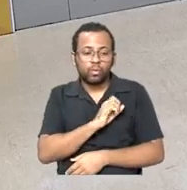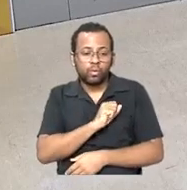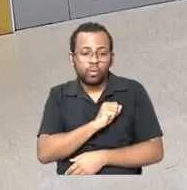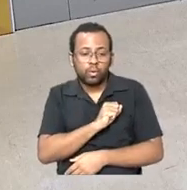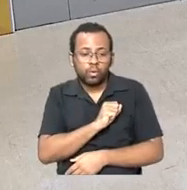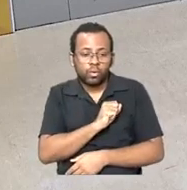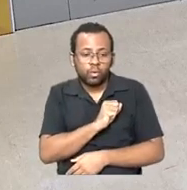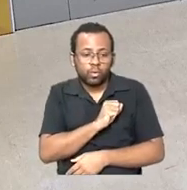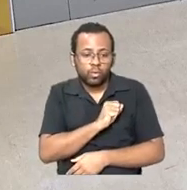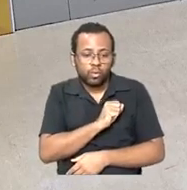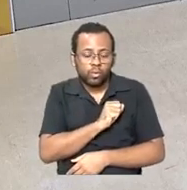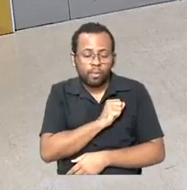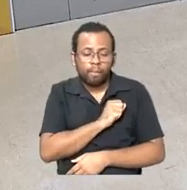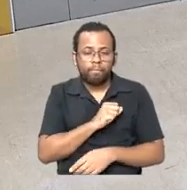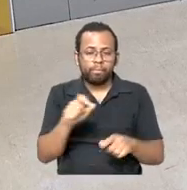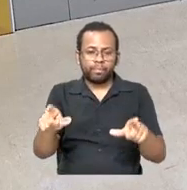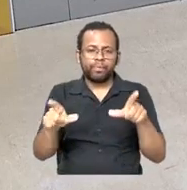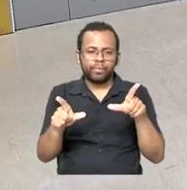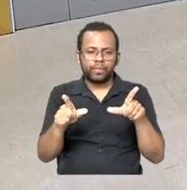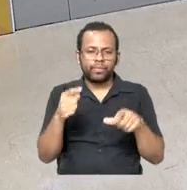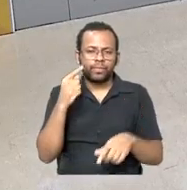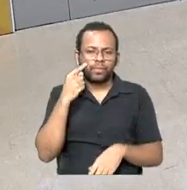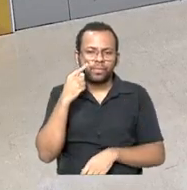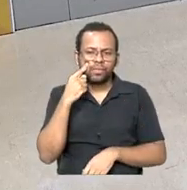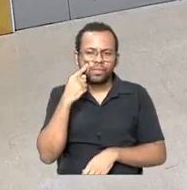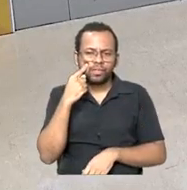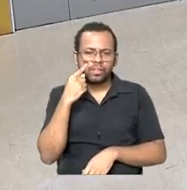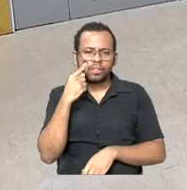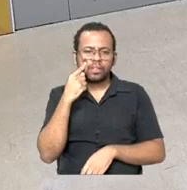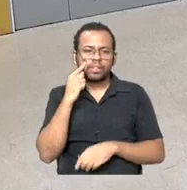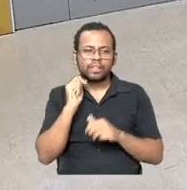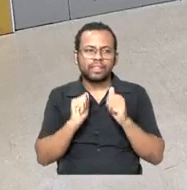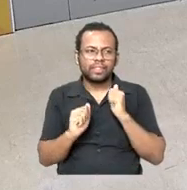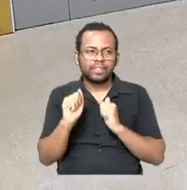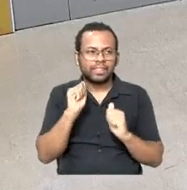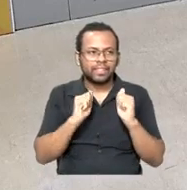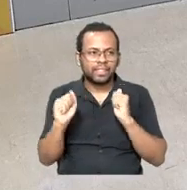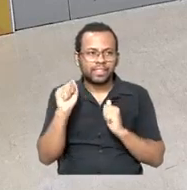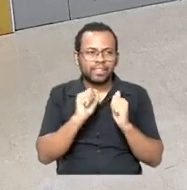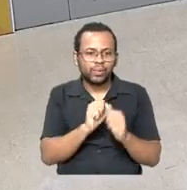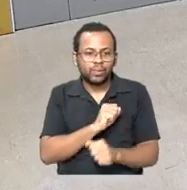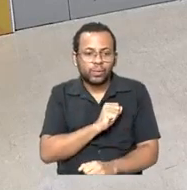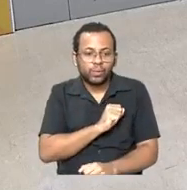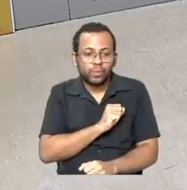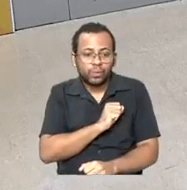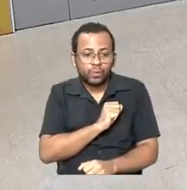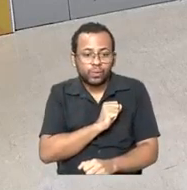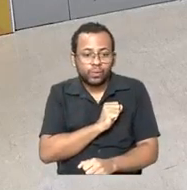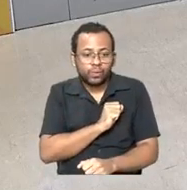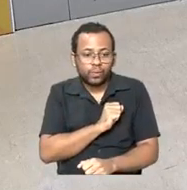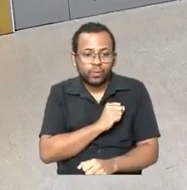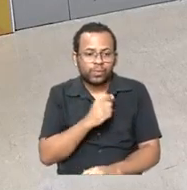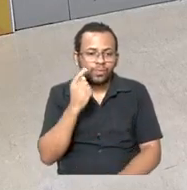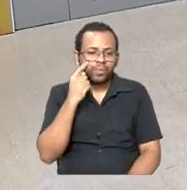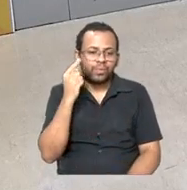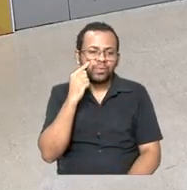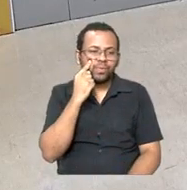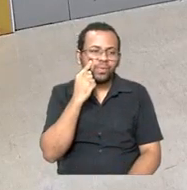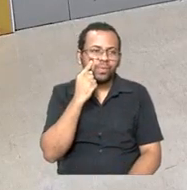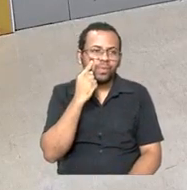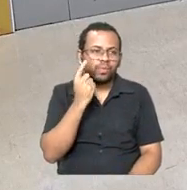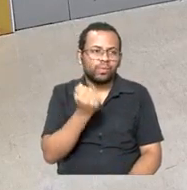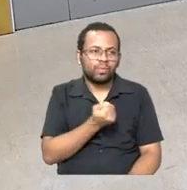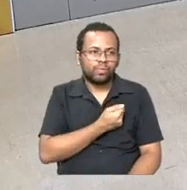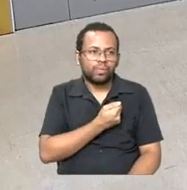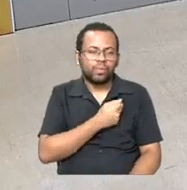esse título não é o do Beca mas alguém tá aí com o coração acelerado por uma